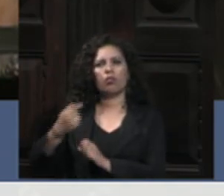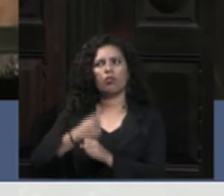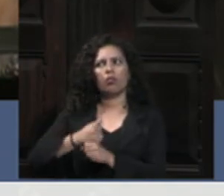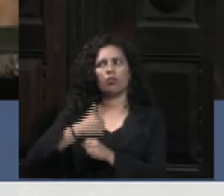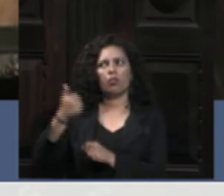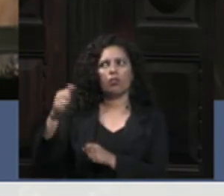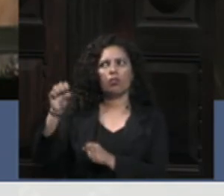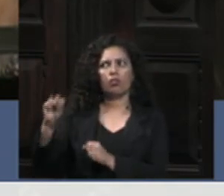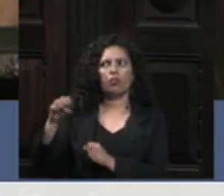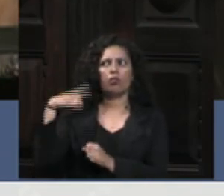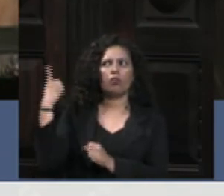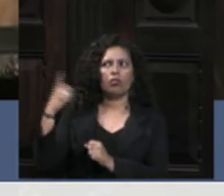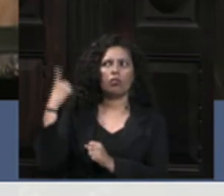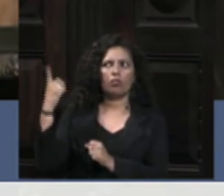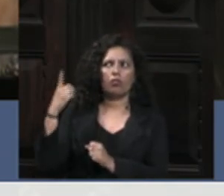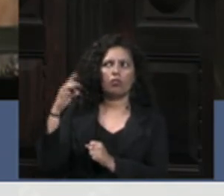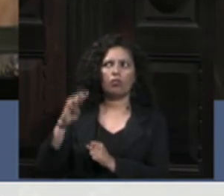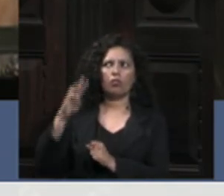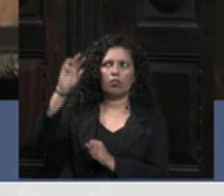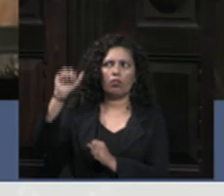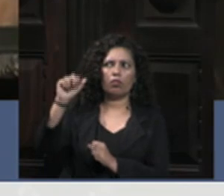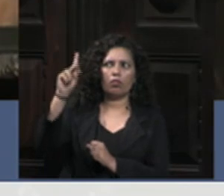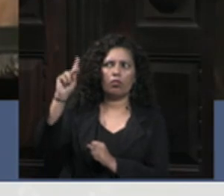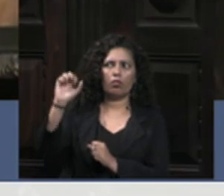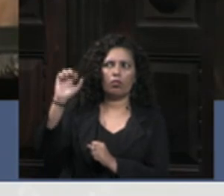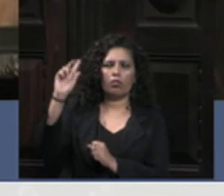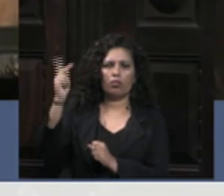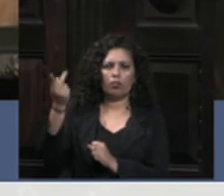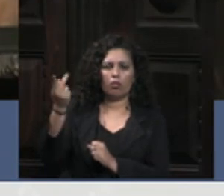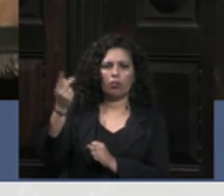4037/2018, de autoria do deputado Valdec Carneiro.